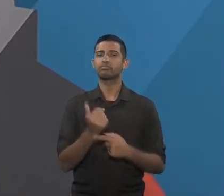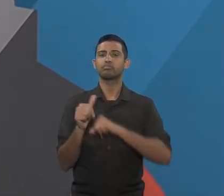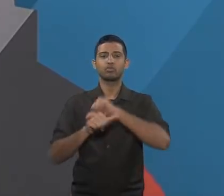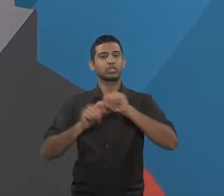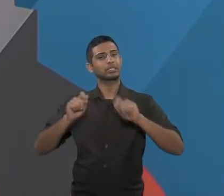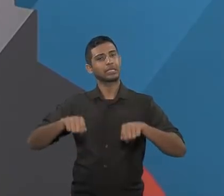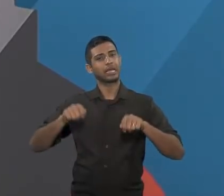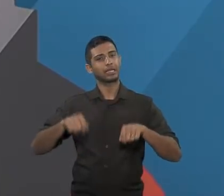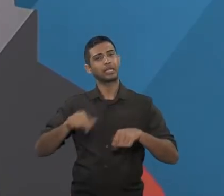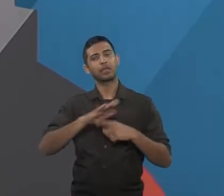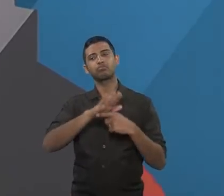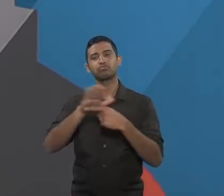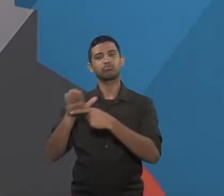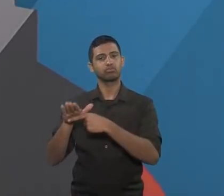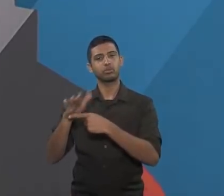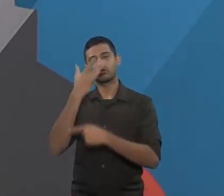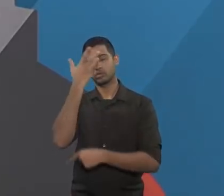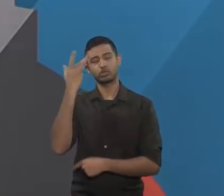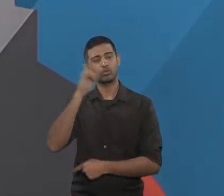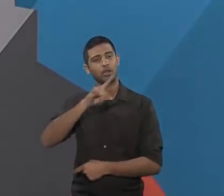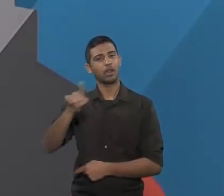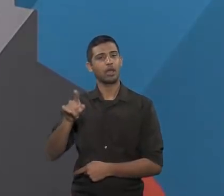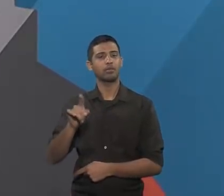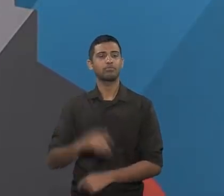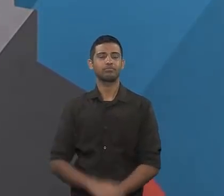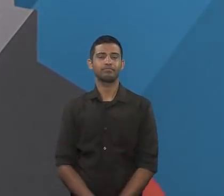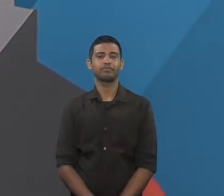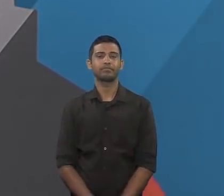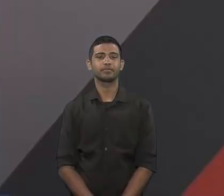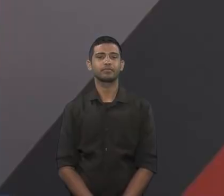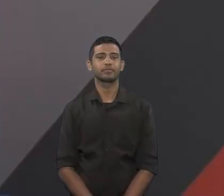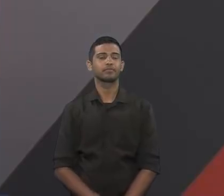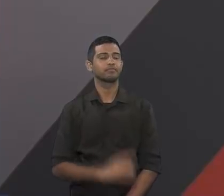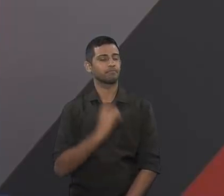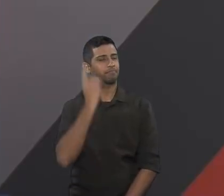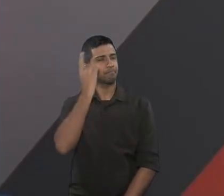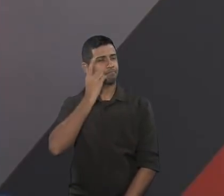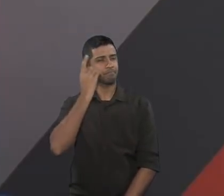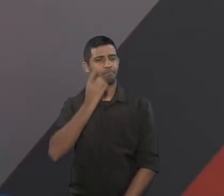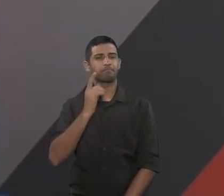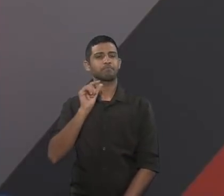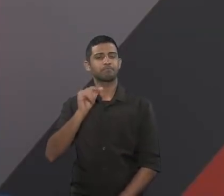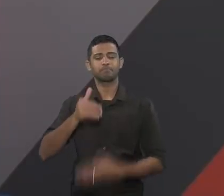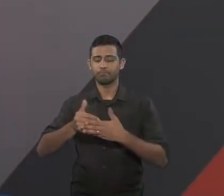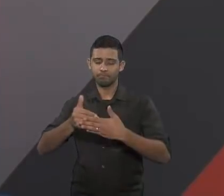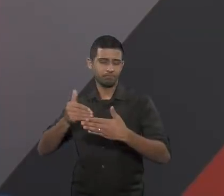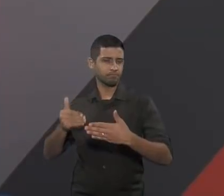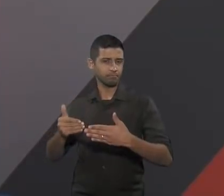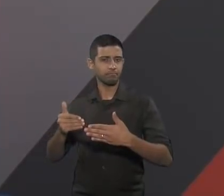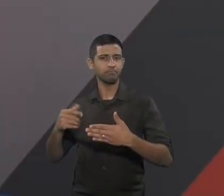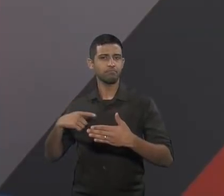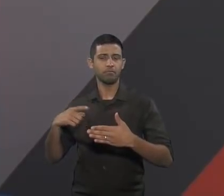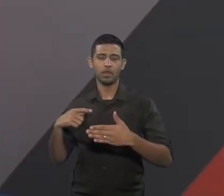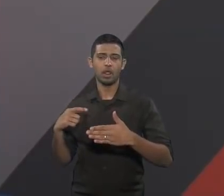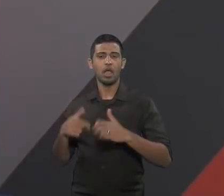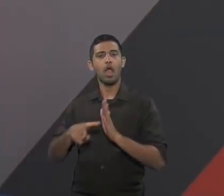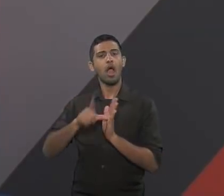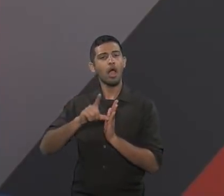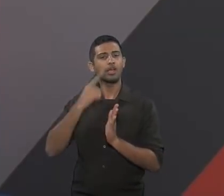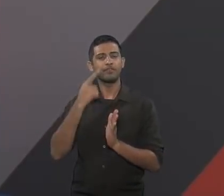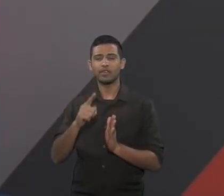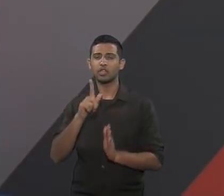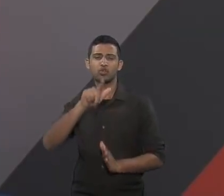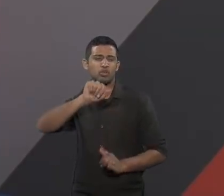um instrumento de ajuda e colaboração para resolver o problema do consumidor comum. Deputado, há bem pouco tempo atrás, né, antes do gás se